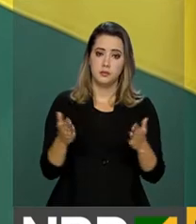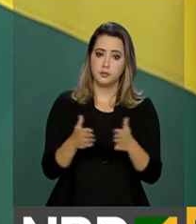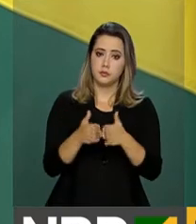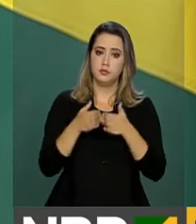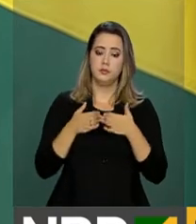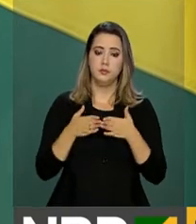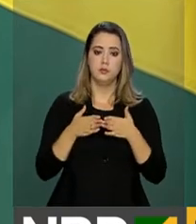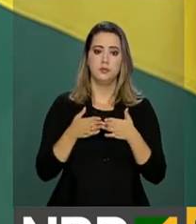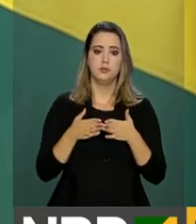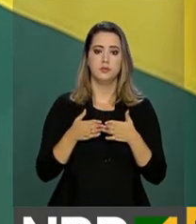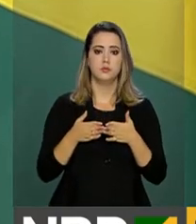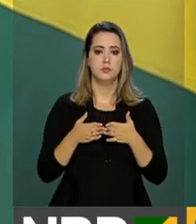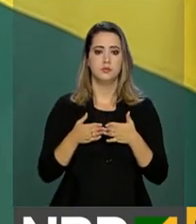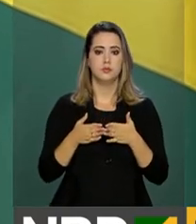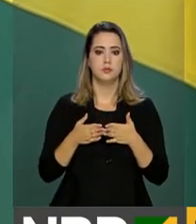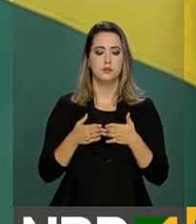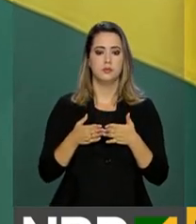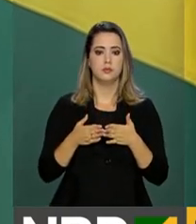peço